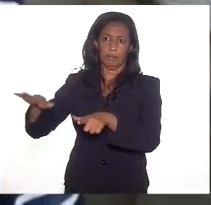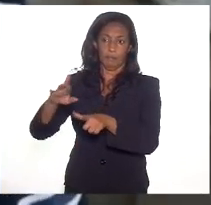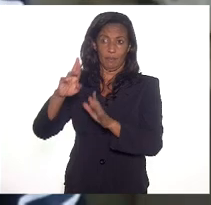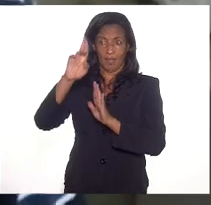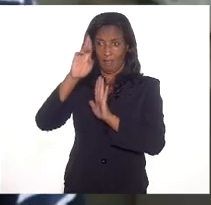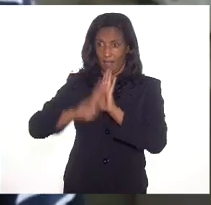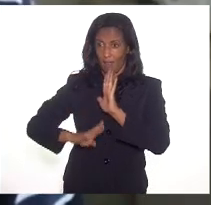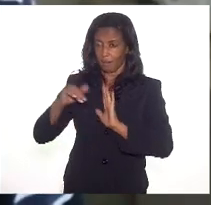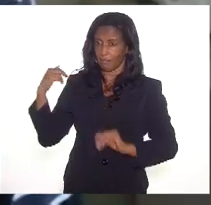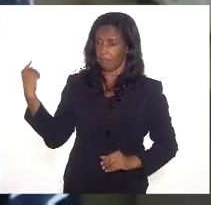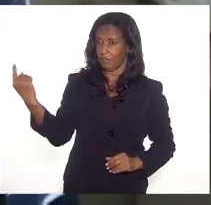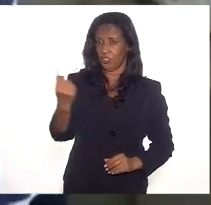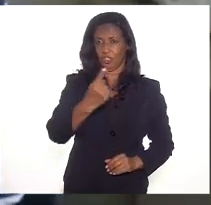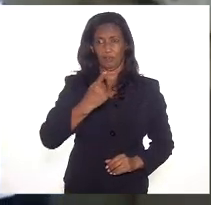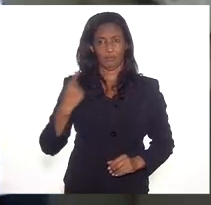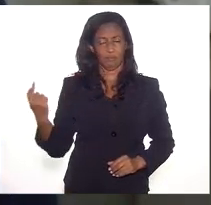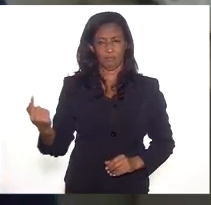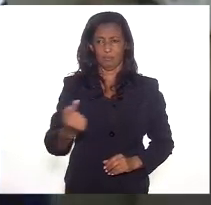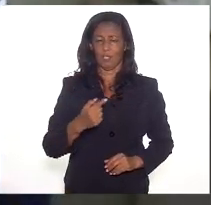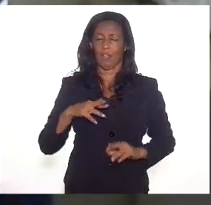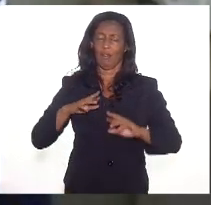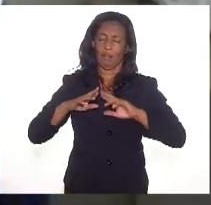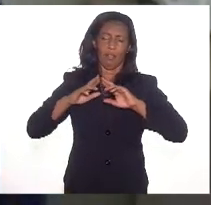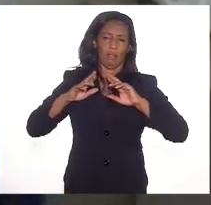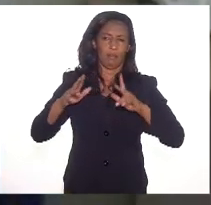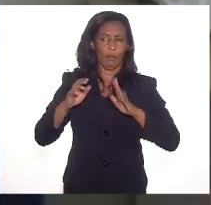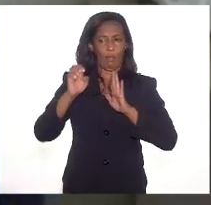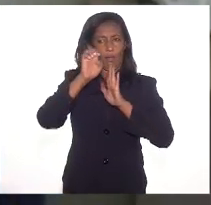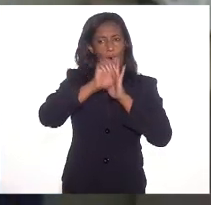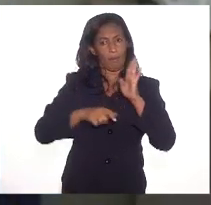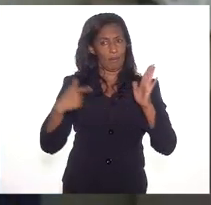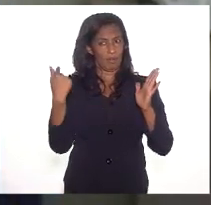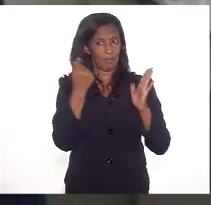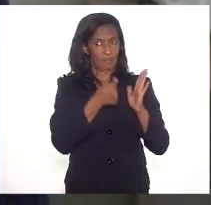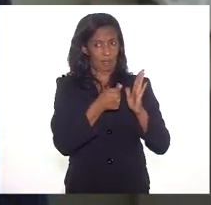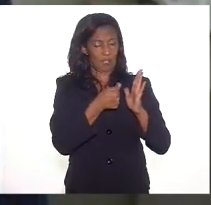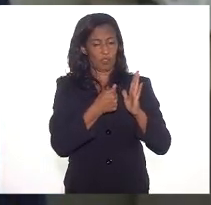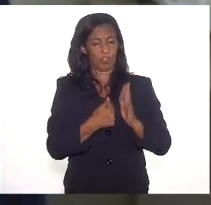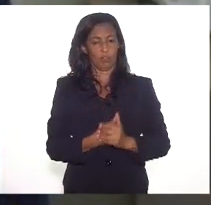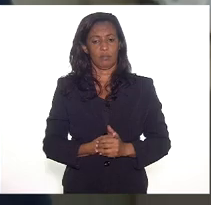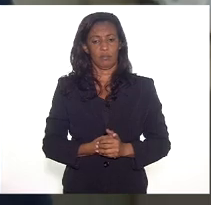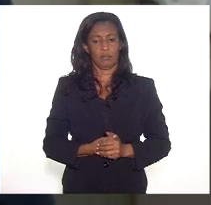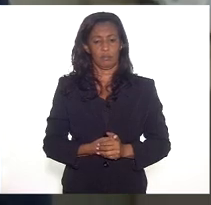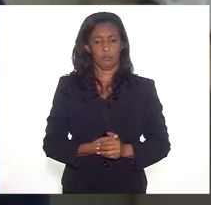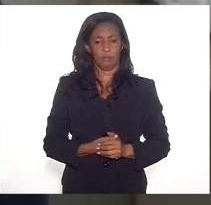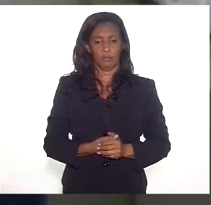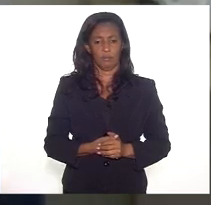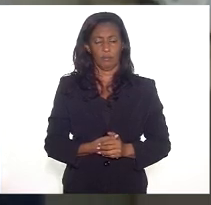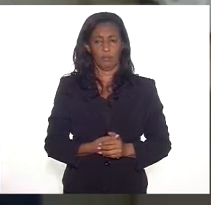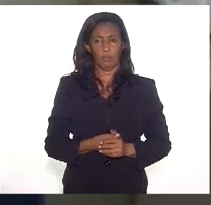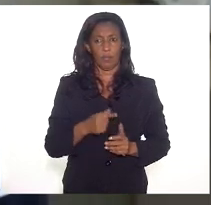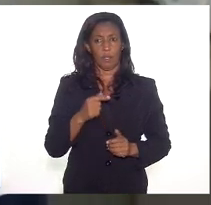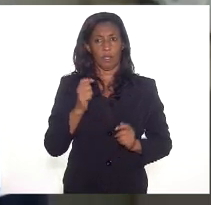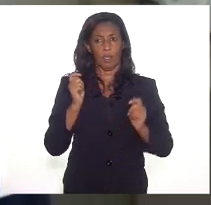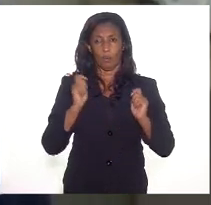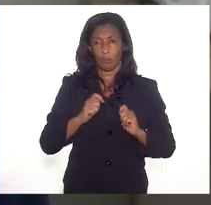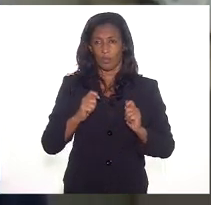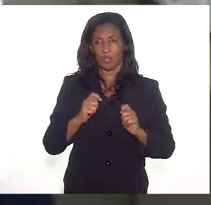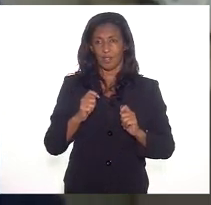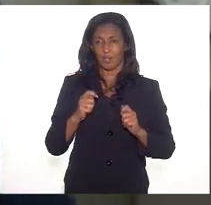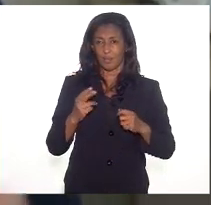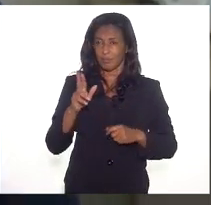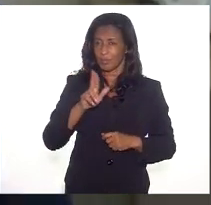geral, não é a emenda número 7 possível de ser aplicada.